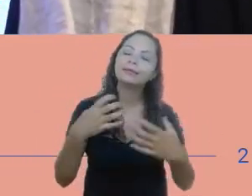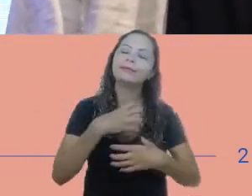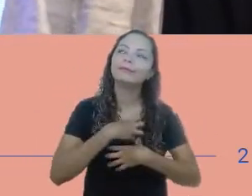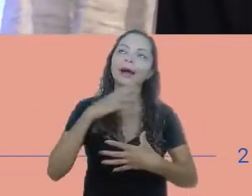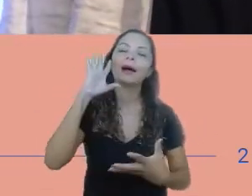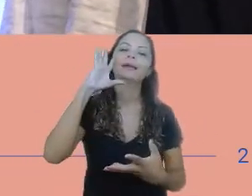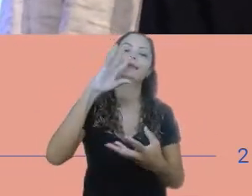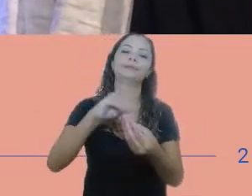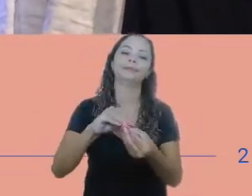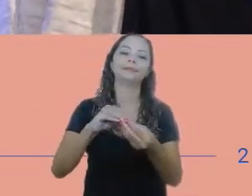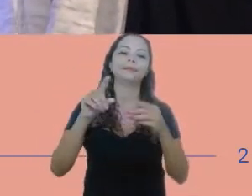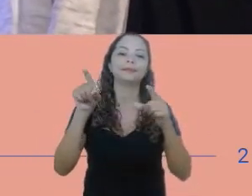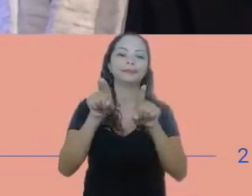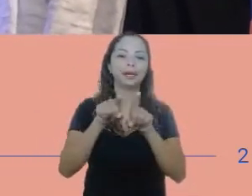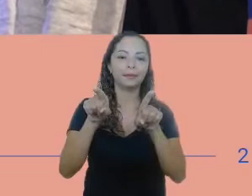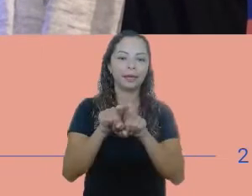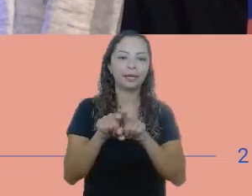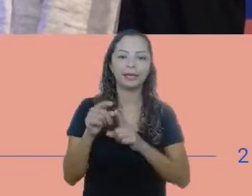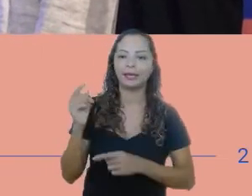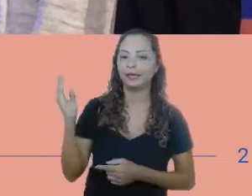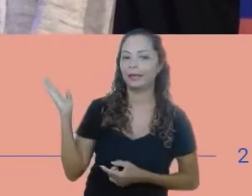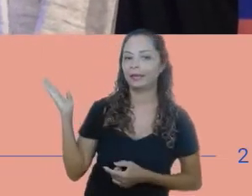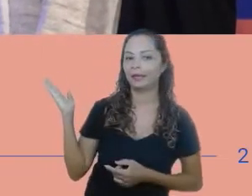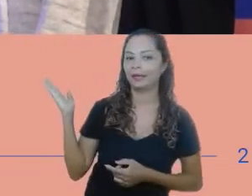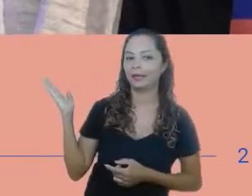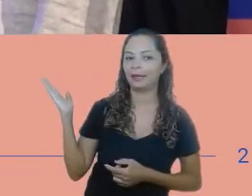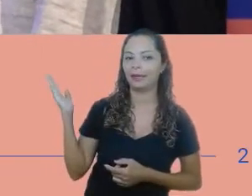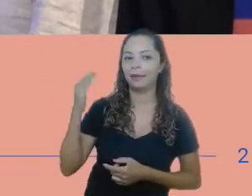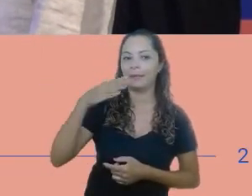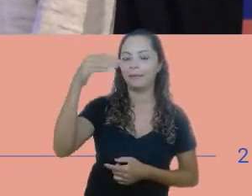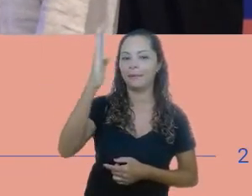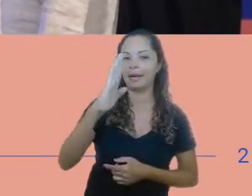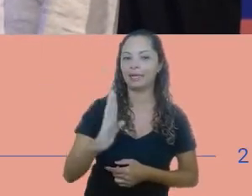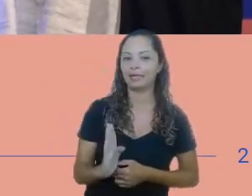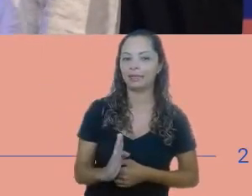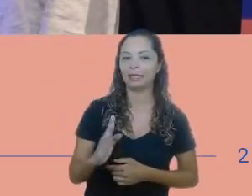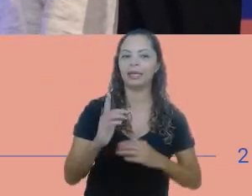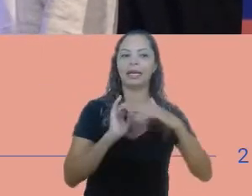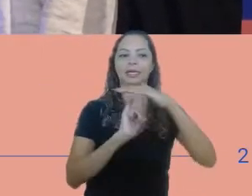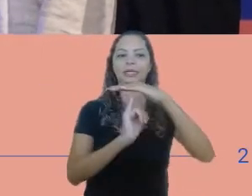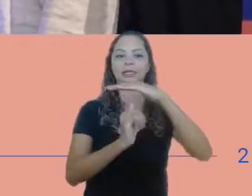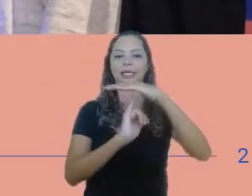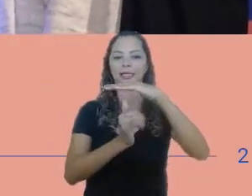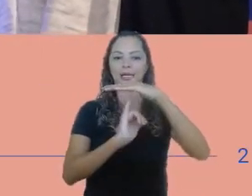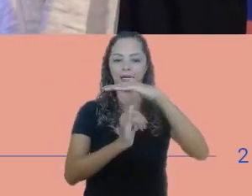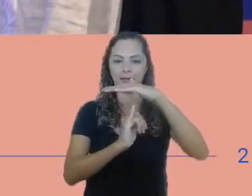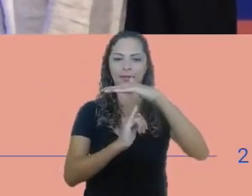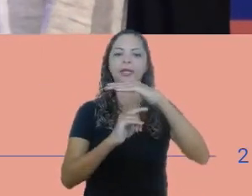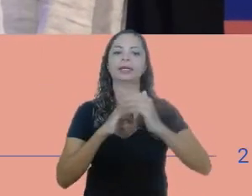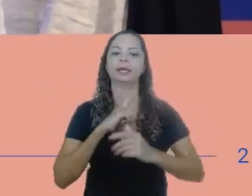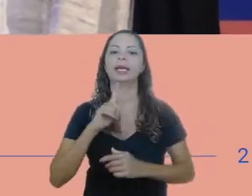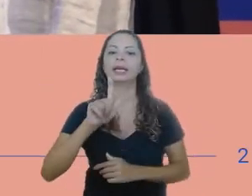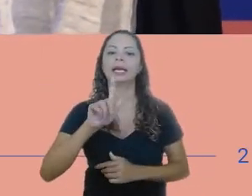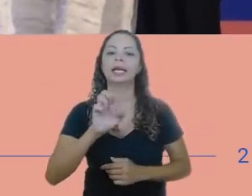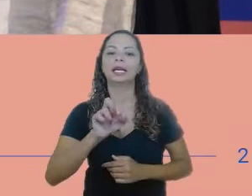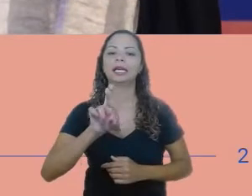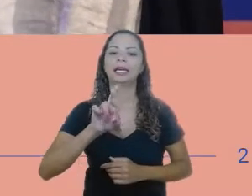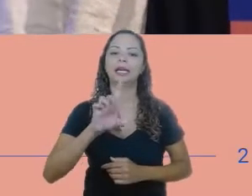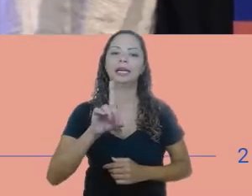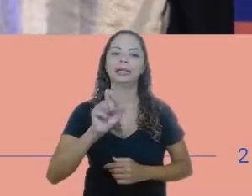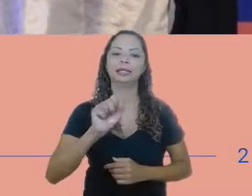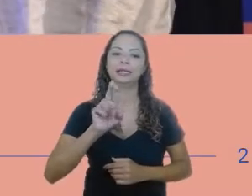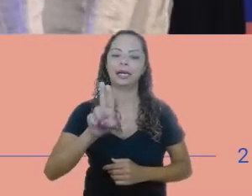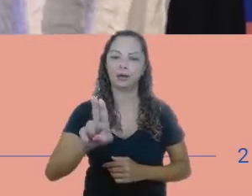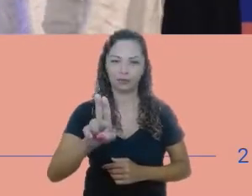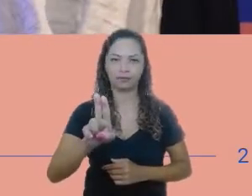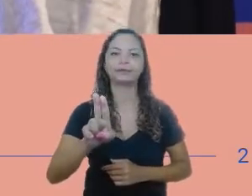brasileira Brasil Ao Cubo que foi adquirida em parte pela pela Gerdau e que é um modelo modular